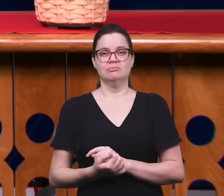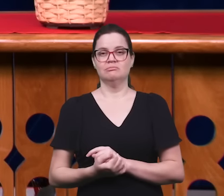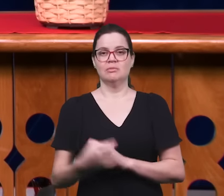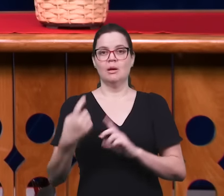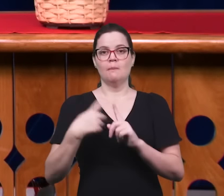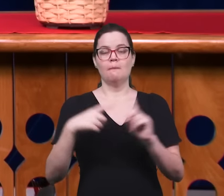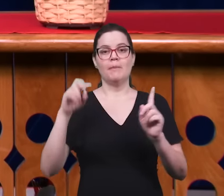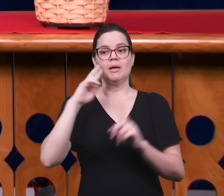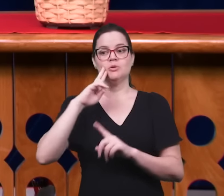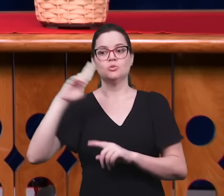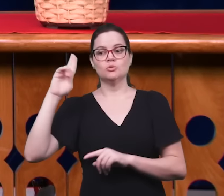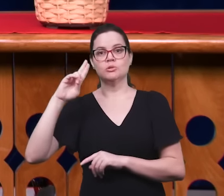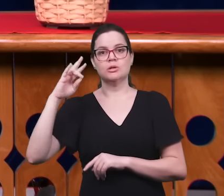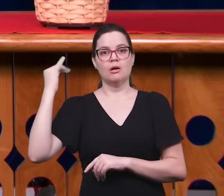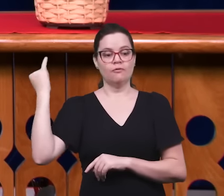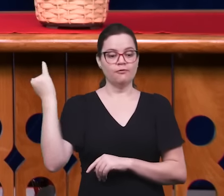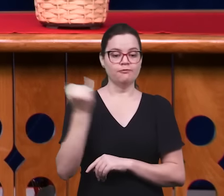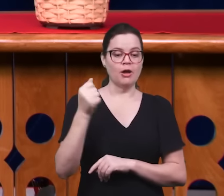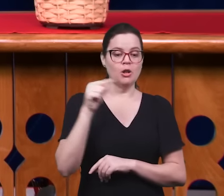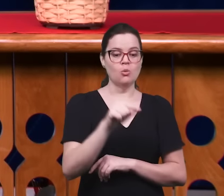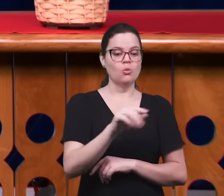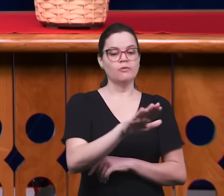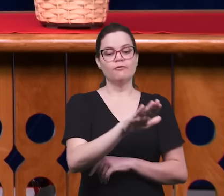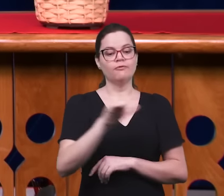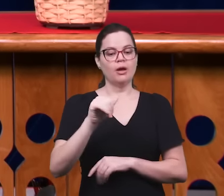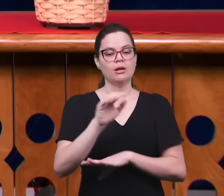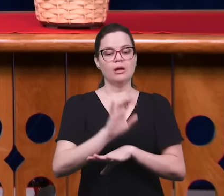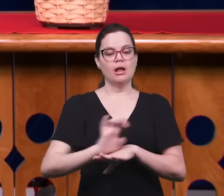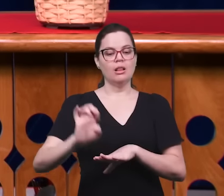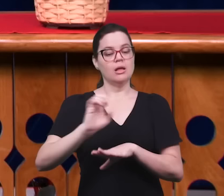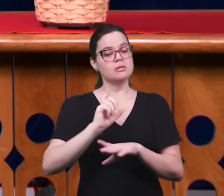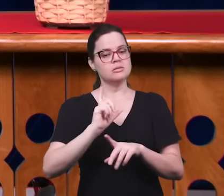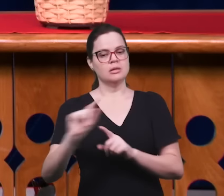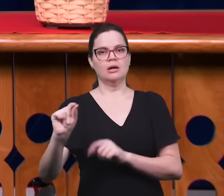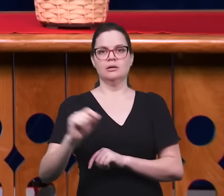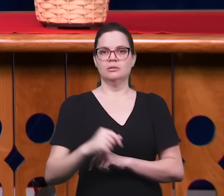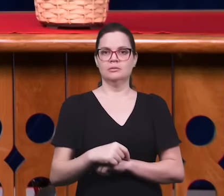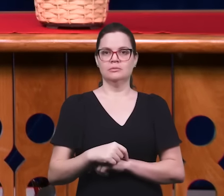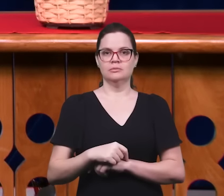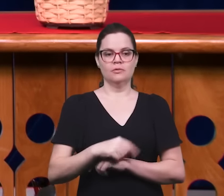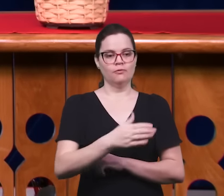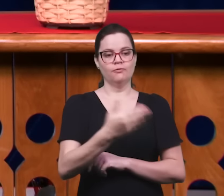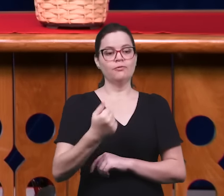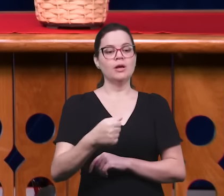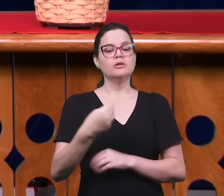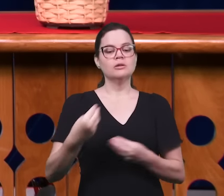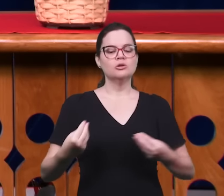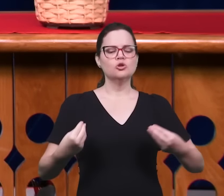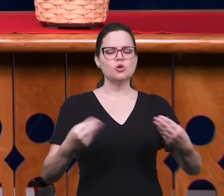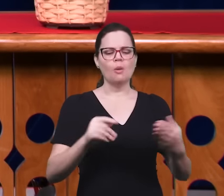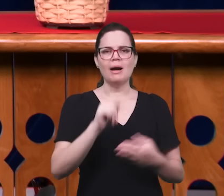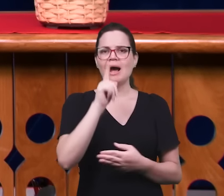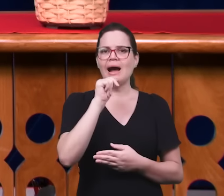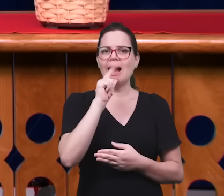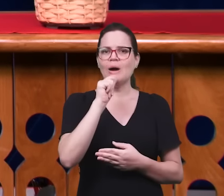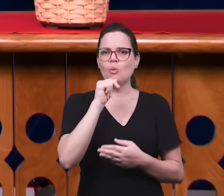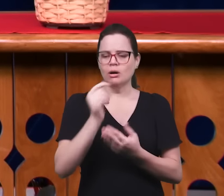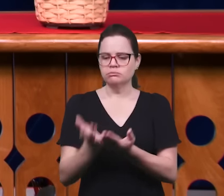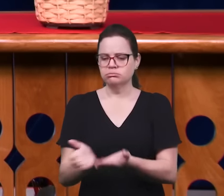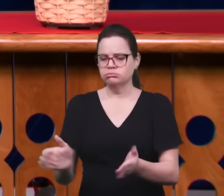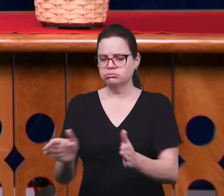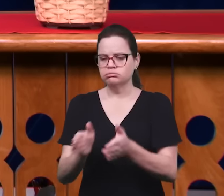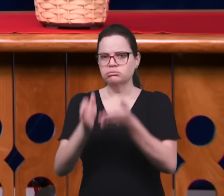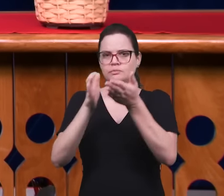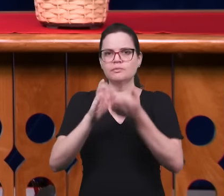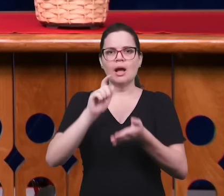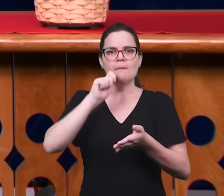Senhor envia para ele, a palavra fala, uma botija de água e um pão cozido